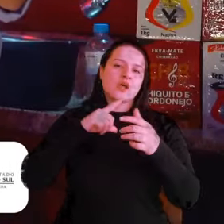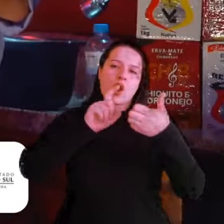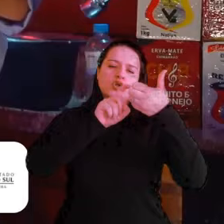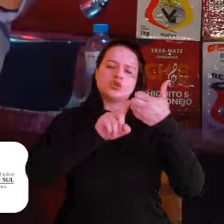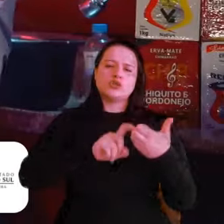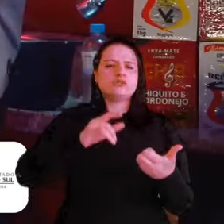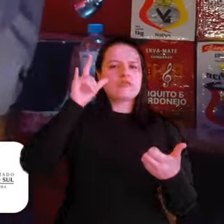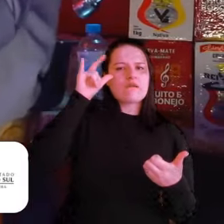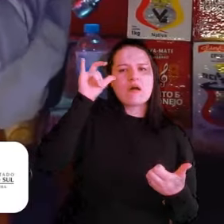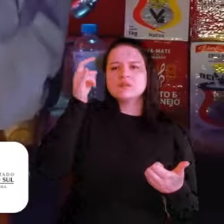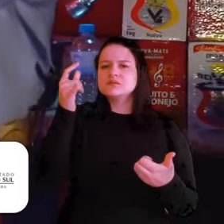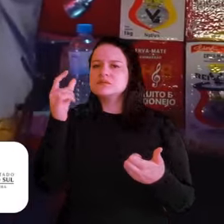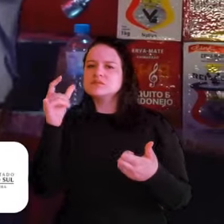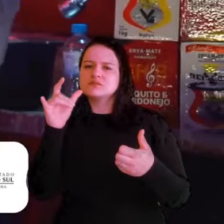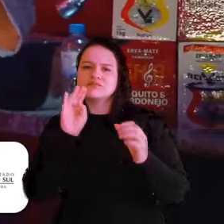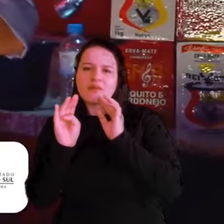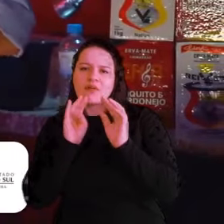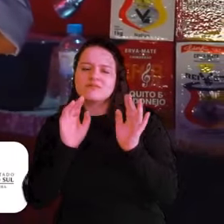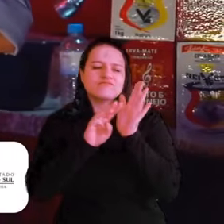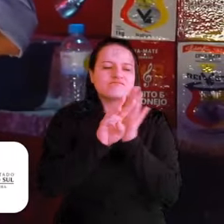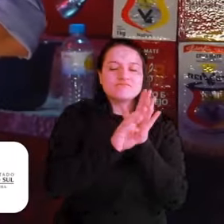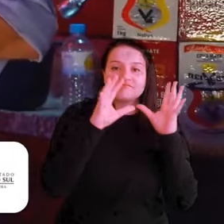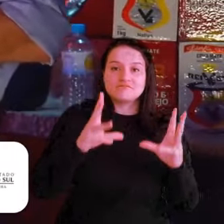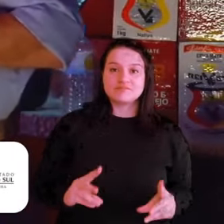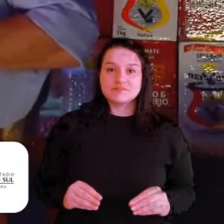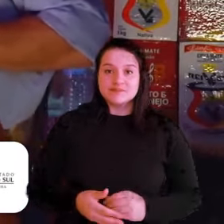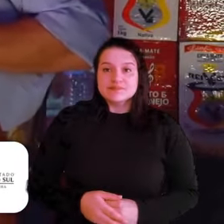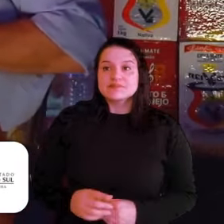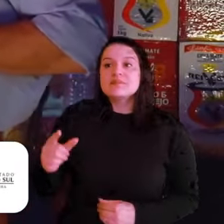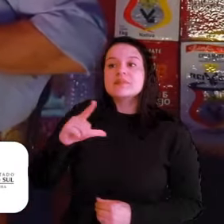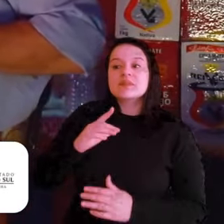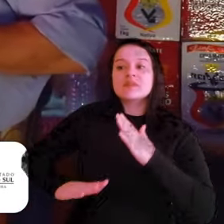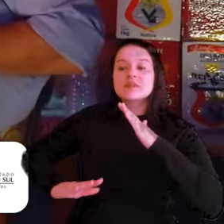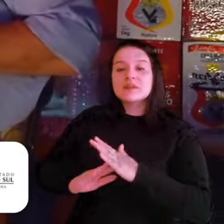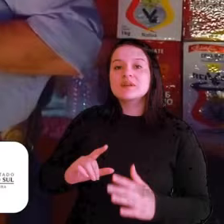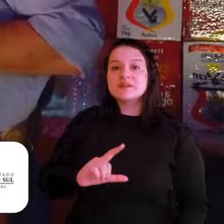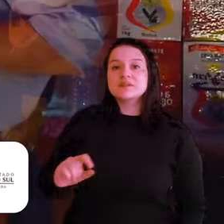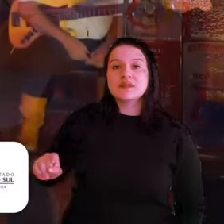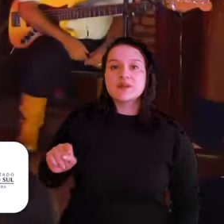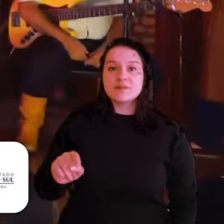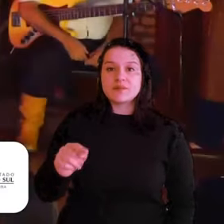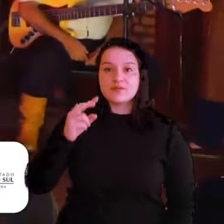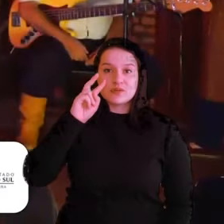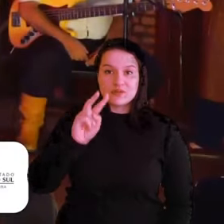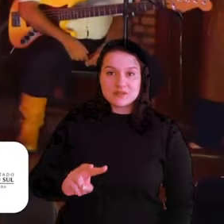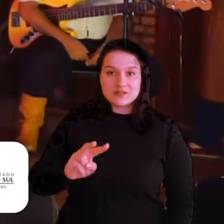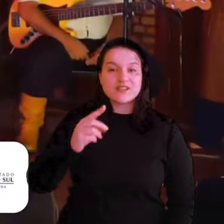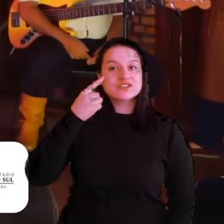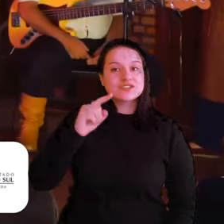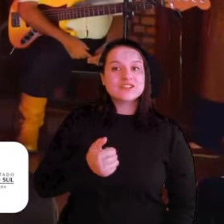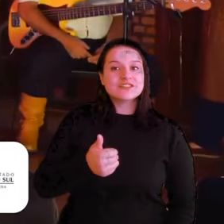Face, no Instagram, no WhatsApp, em tudo que é coisa, né? E o seguinte, Márcio Fava, ela chegou a 100 mil visualizações na segunda-feira,